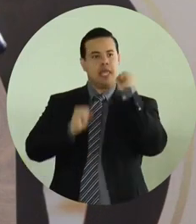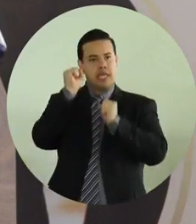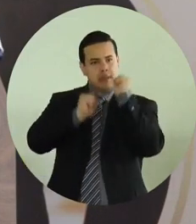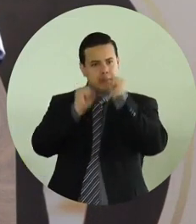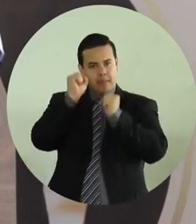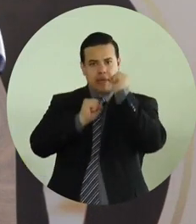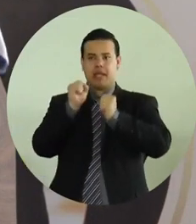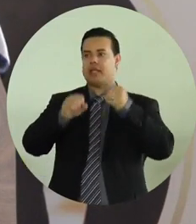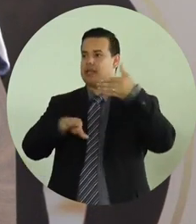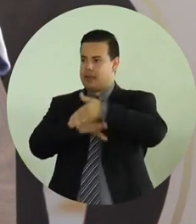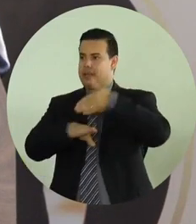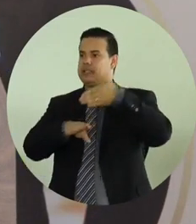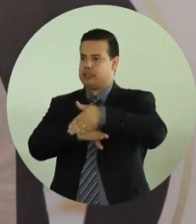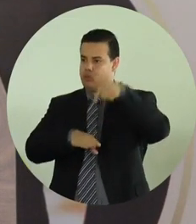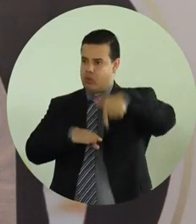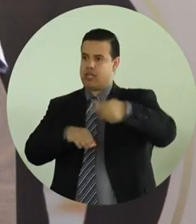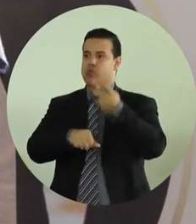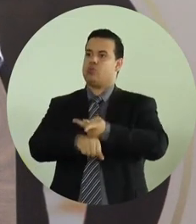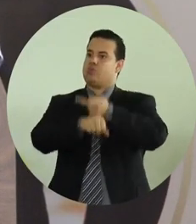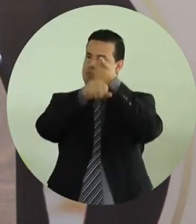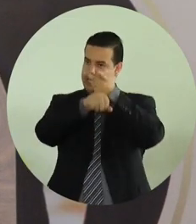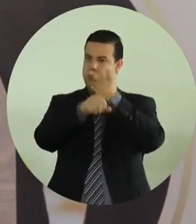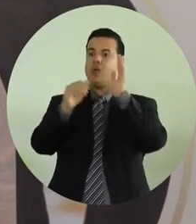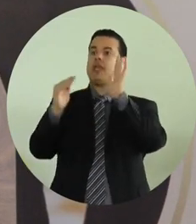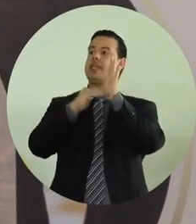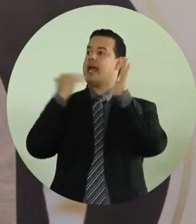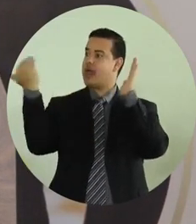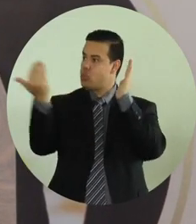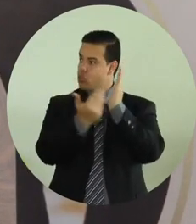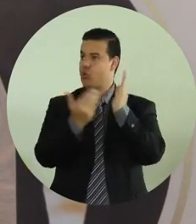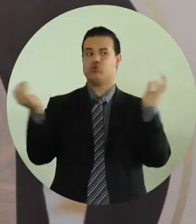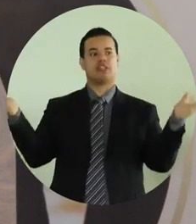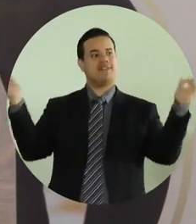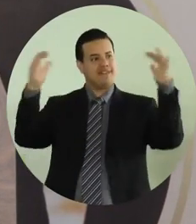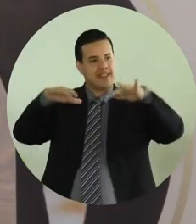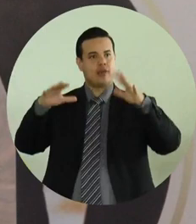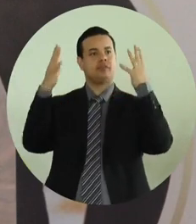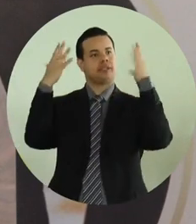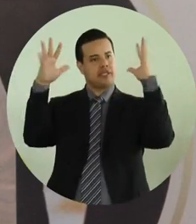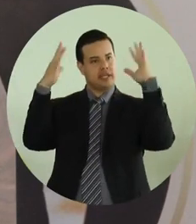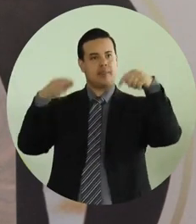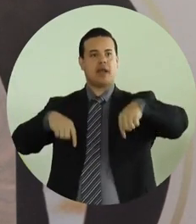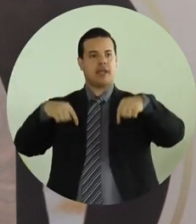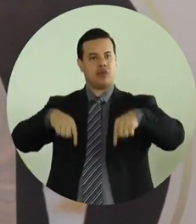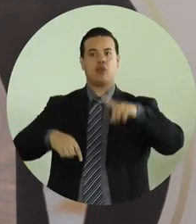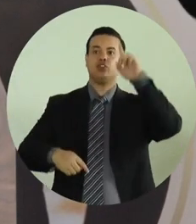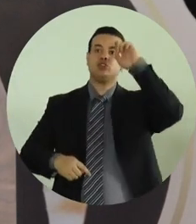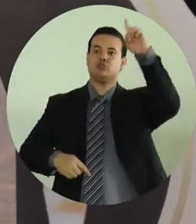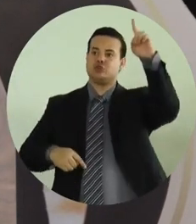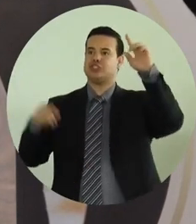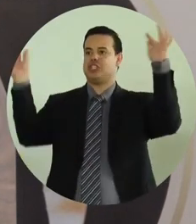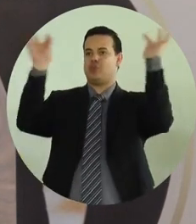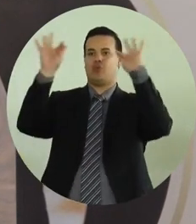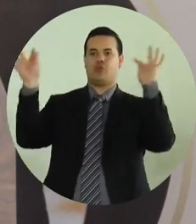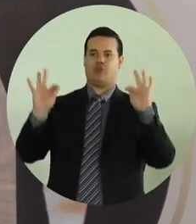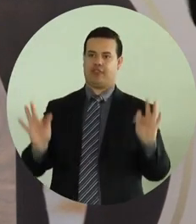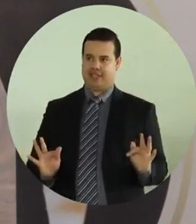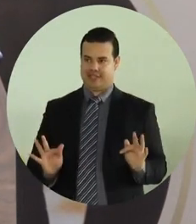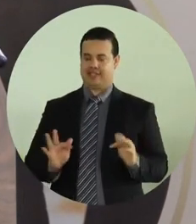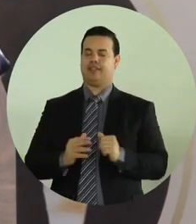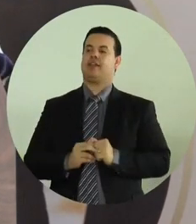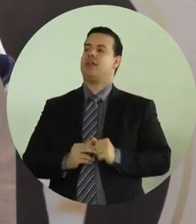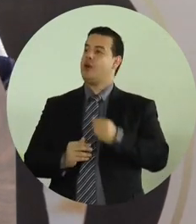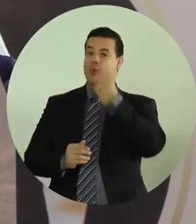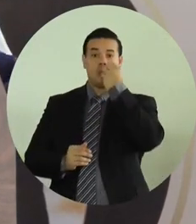empresas que participou do prêmio e a todos vocês que vieram celebrar conosco esse dia muito feliz. Um